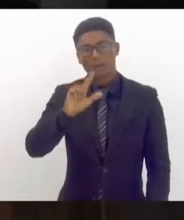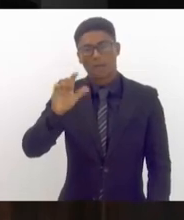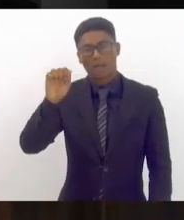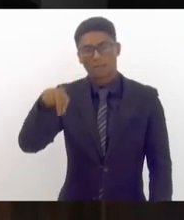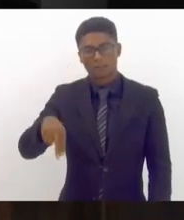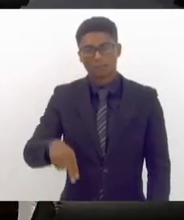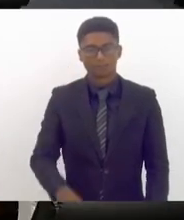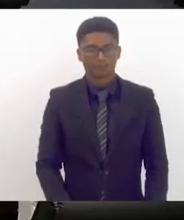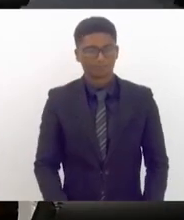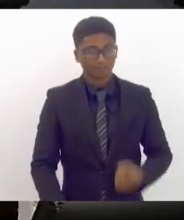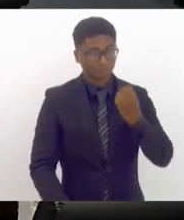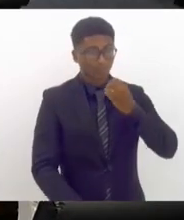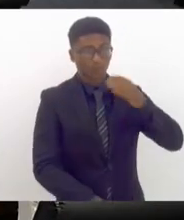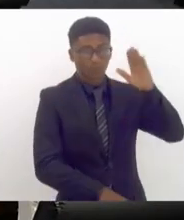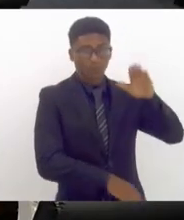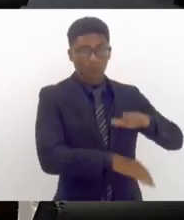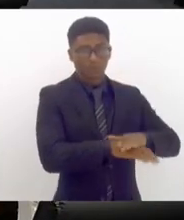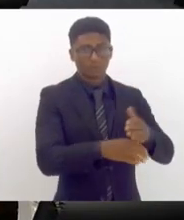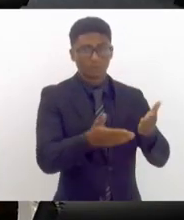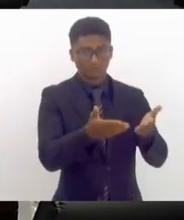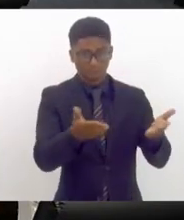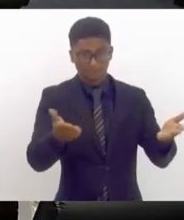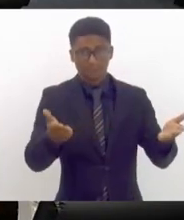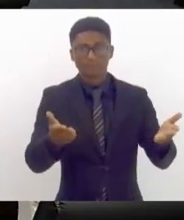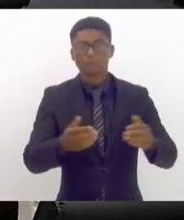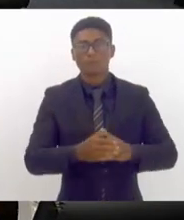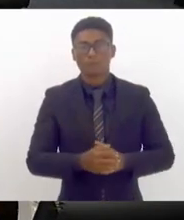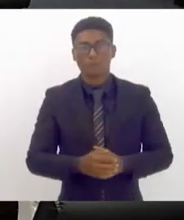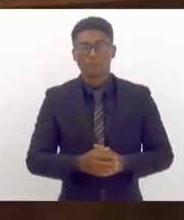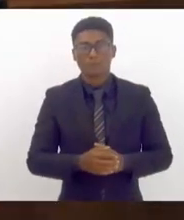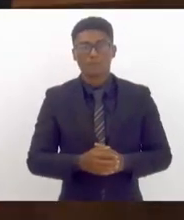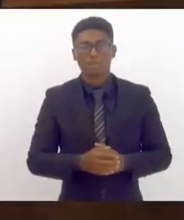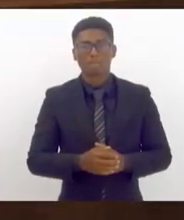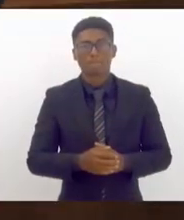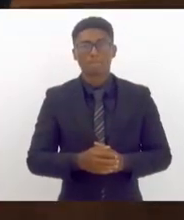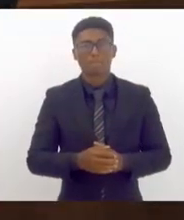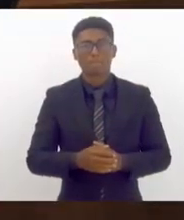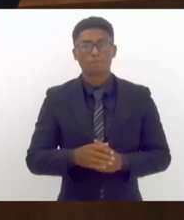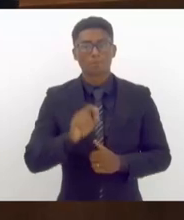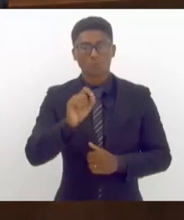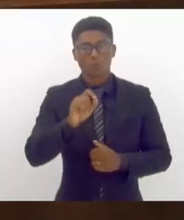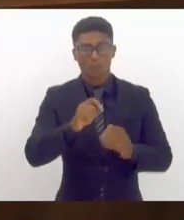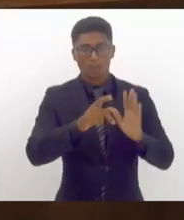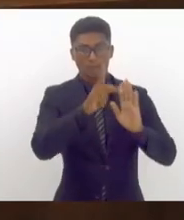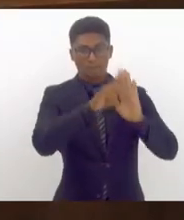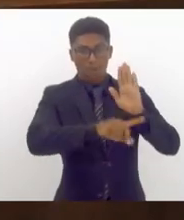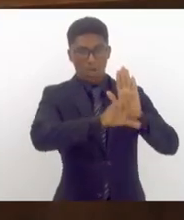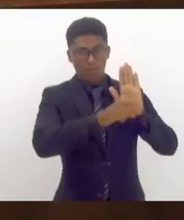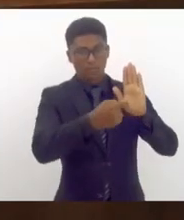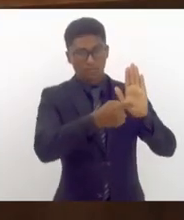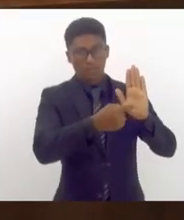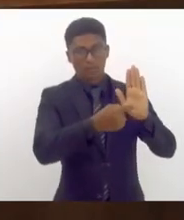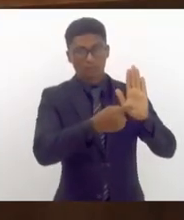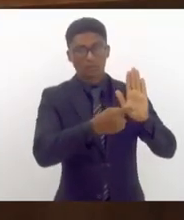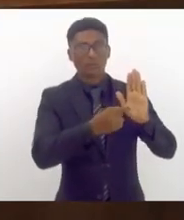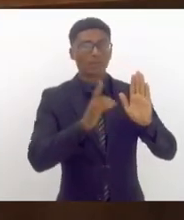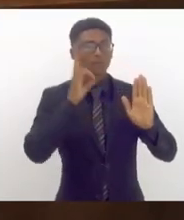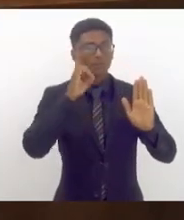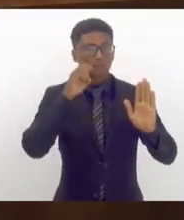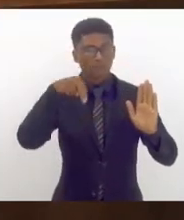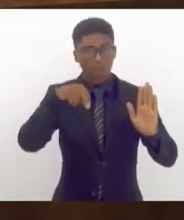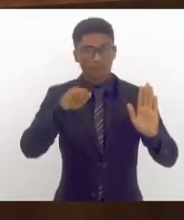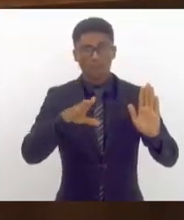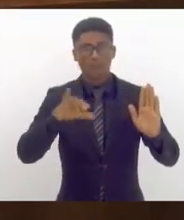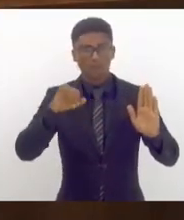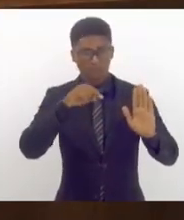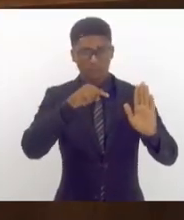Boa tarde, senhor presidente, nobres parlamentares. Queria enaltecer aqui o projeto do deputado Nance,